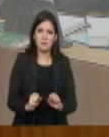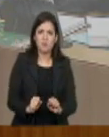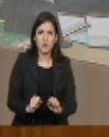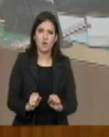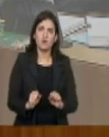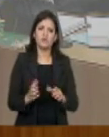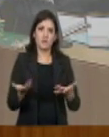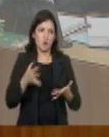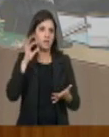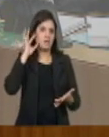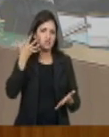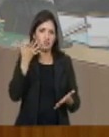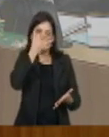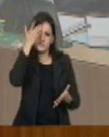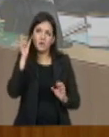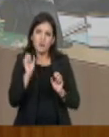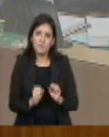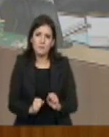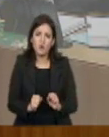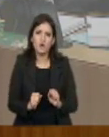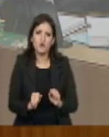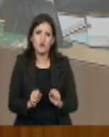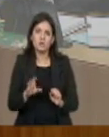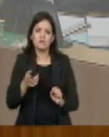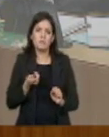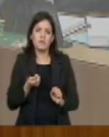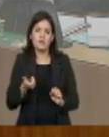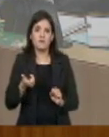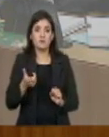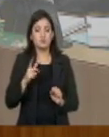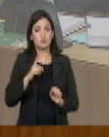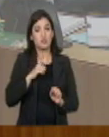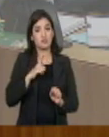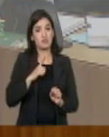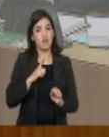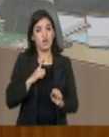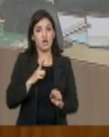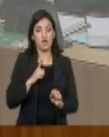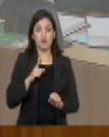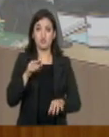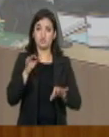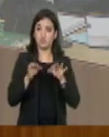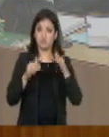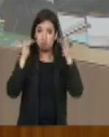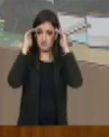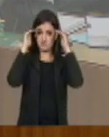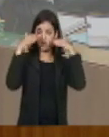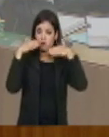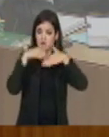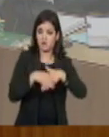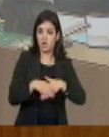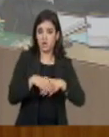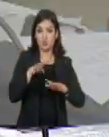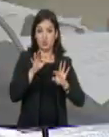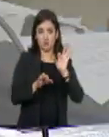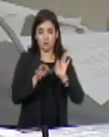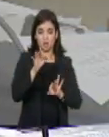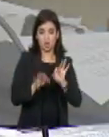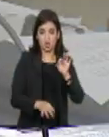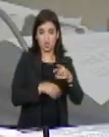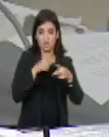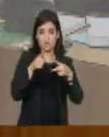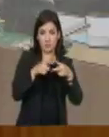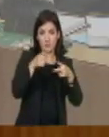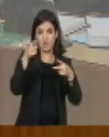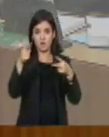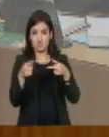nossa decisão estão sob a jurisdição, digamos assim, ou dos juízes de primeiro grau, juízes de execução, um pedido do